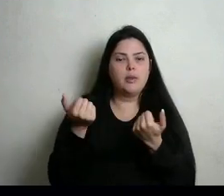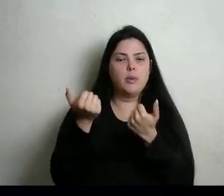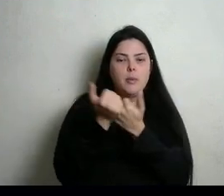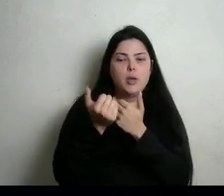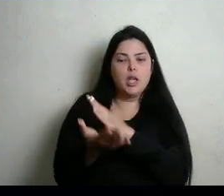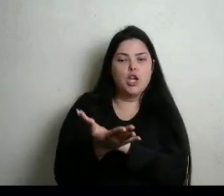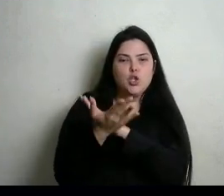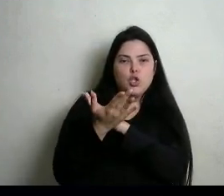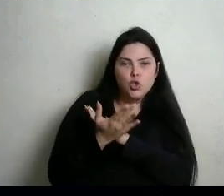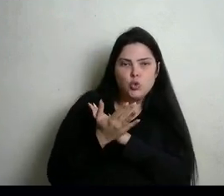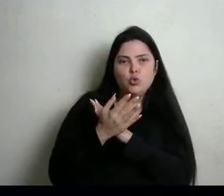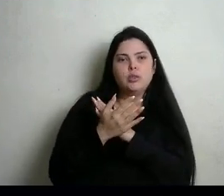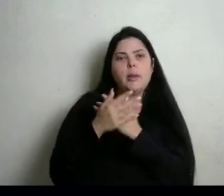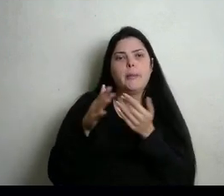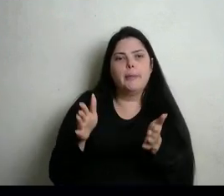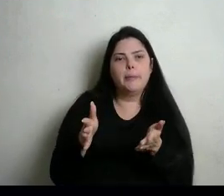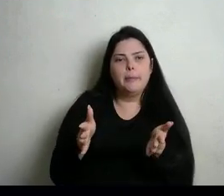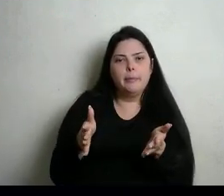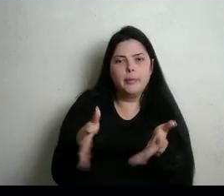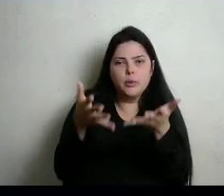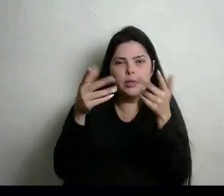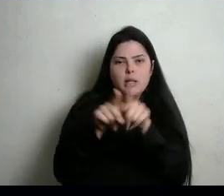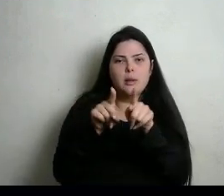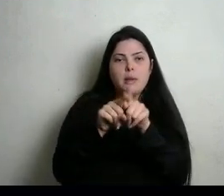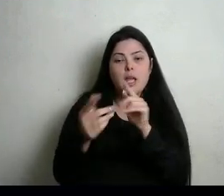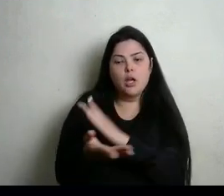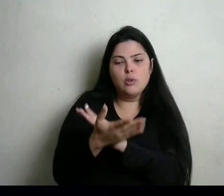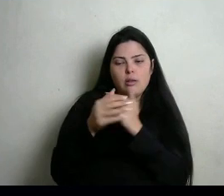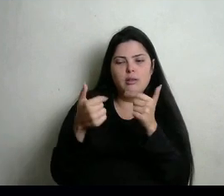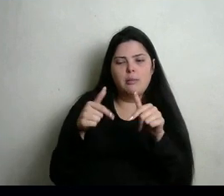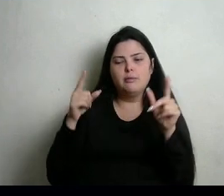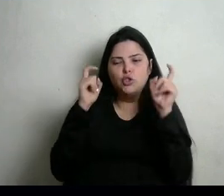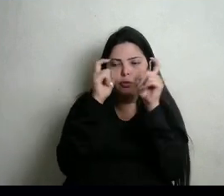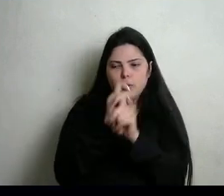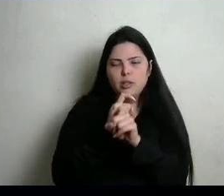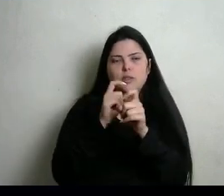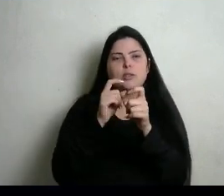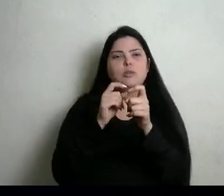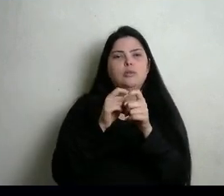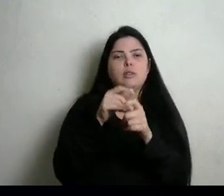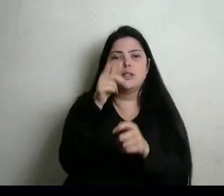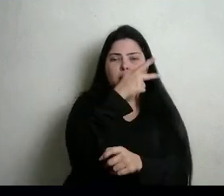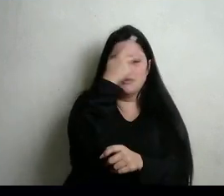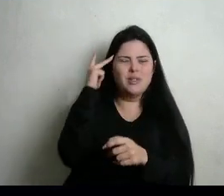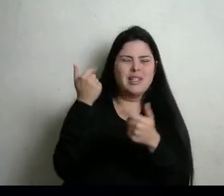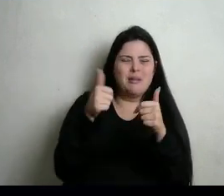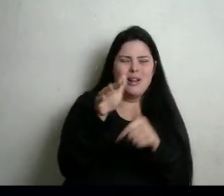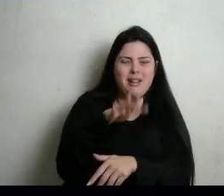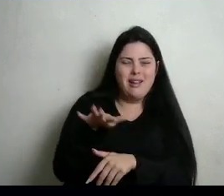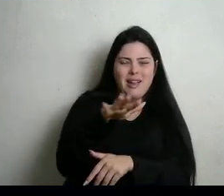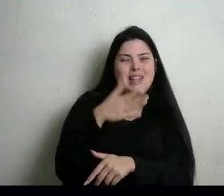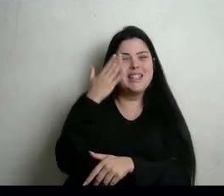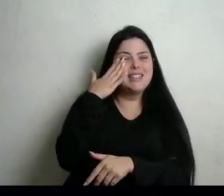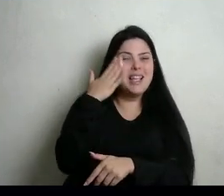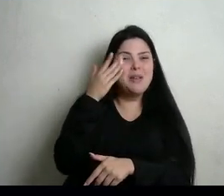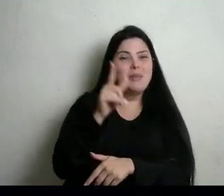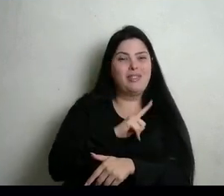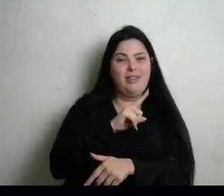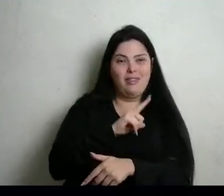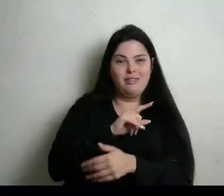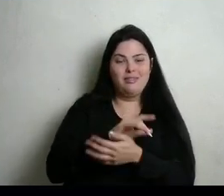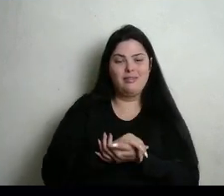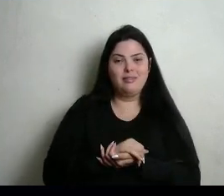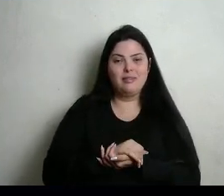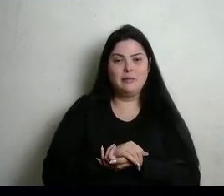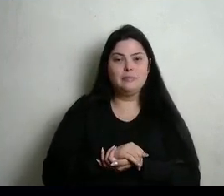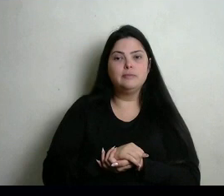mais produtiva, ajudar ela naqueles trabalhos maçantes que todo mundo aqui que trabalha com desenvolvimento de software sabe que a gente tem muito, se ela